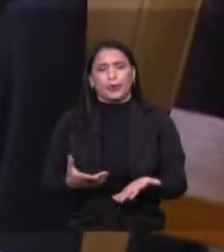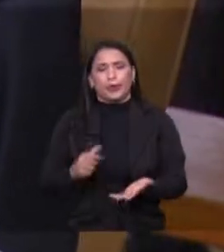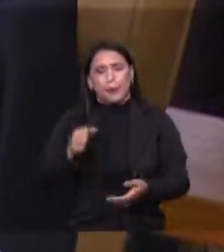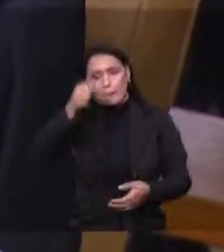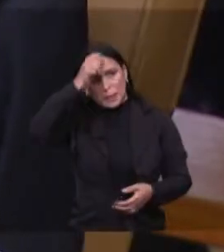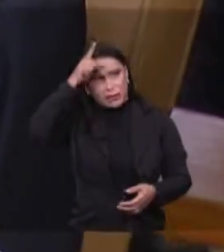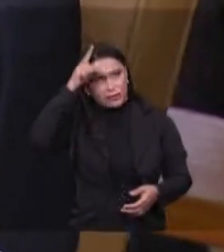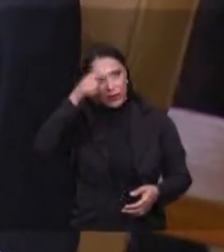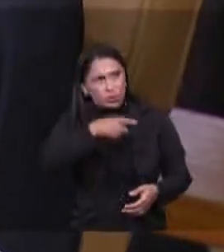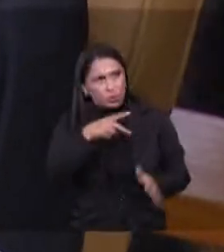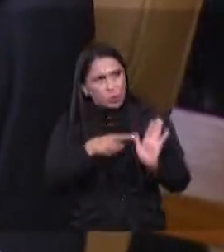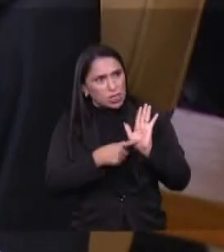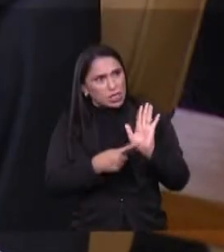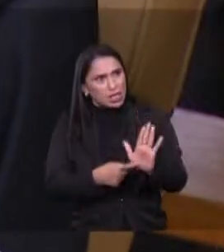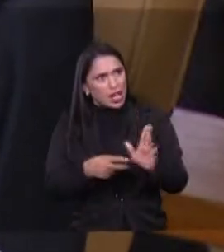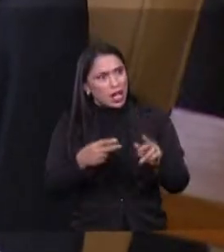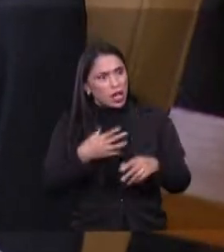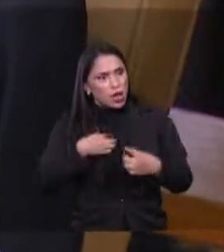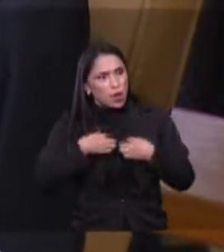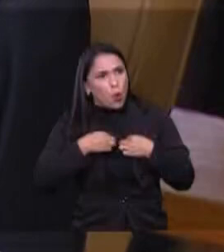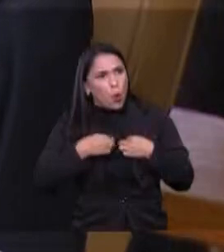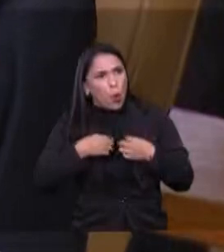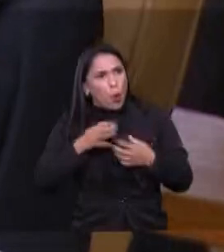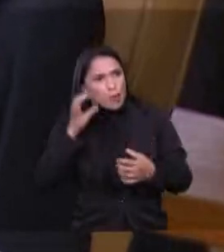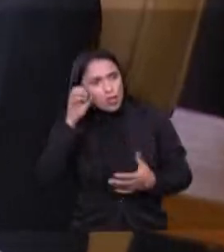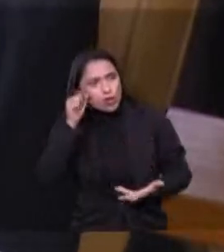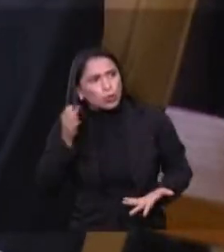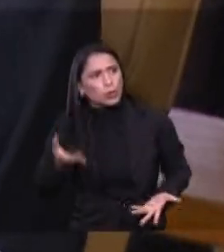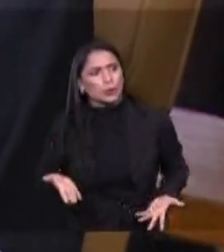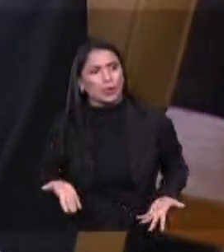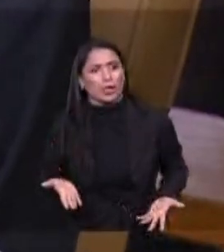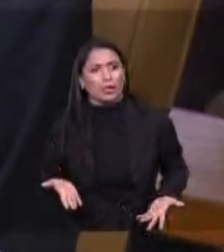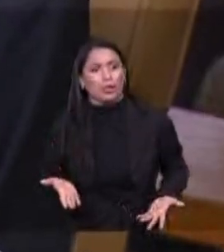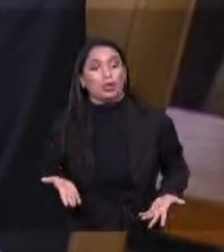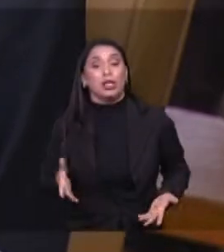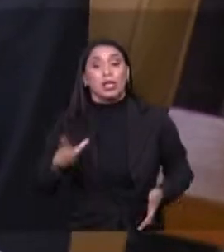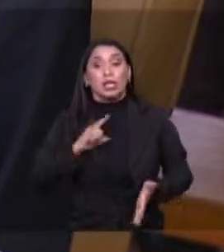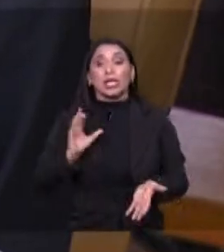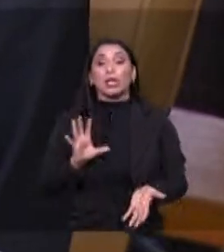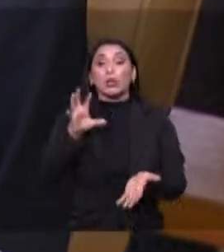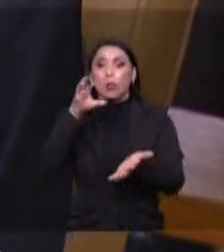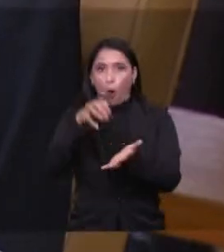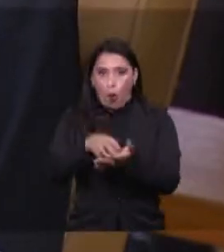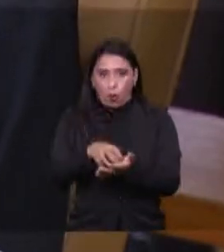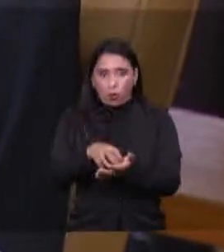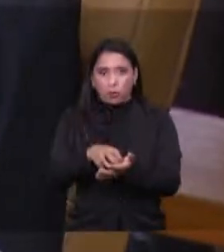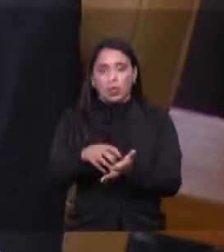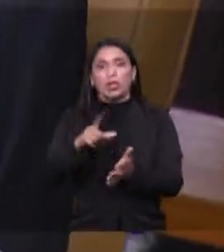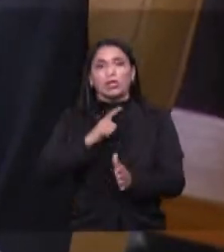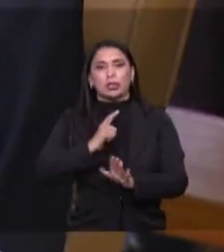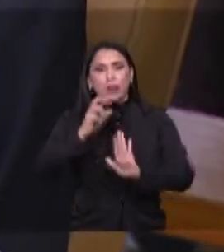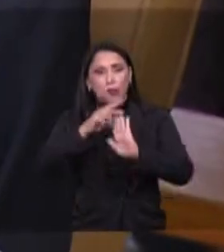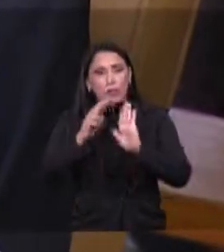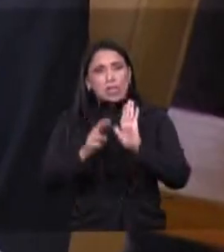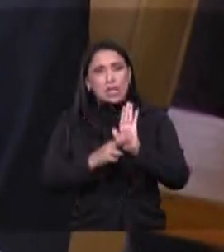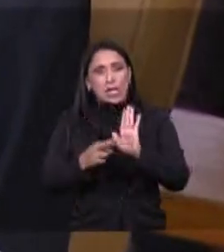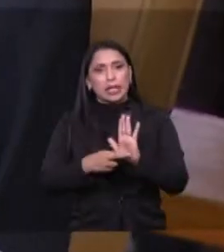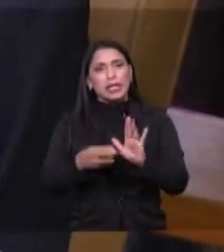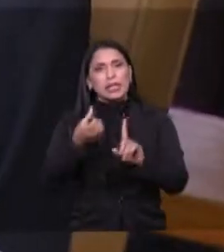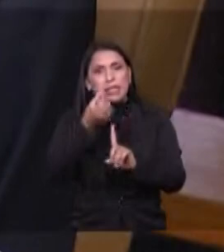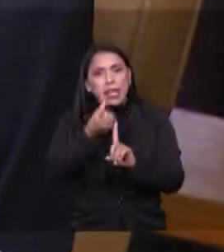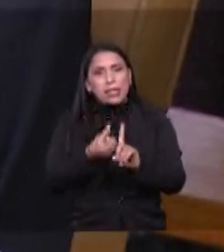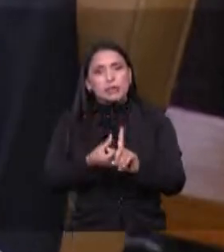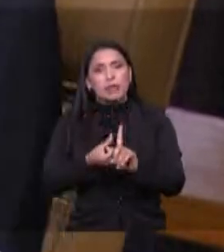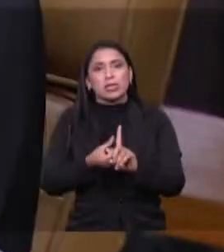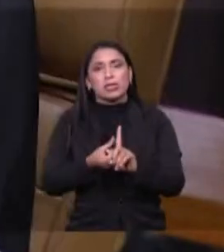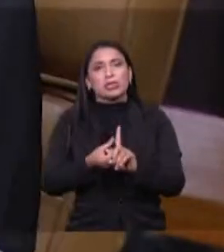pegar o prefeito. E daí o parágrafo está dizendo que vai regulamentar isso. Diz que tem um órgão que vai regular em 6 meses como